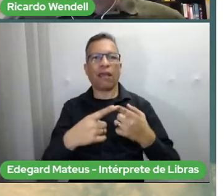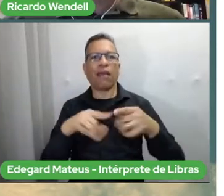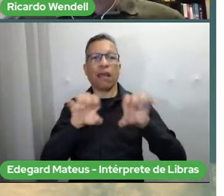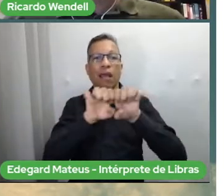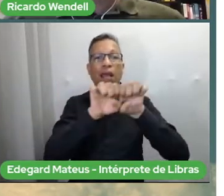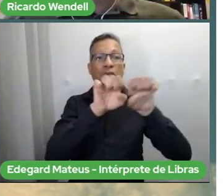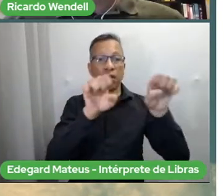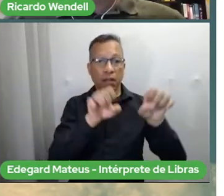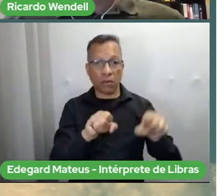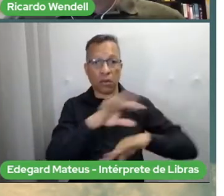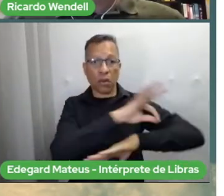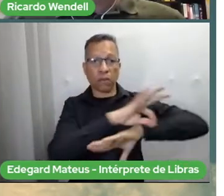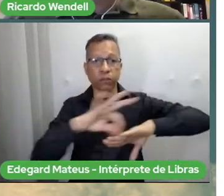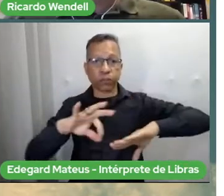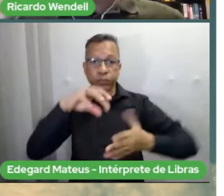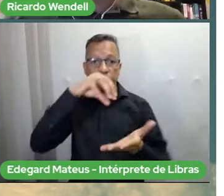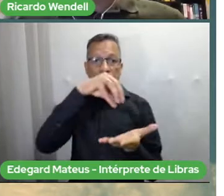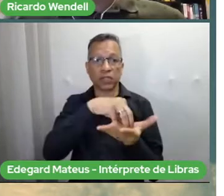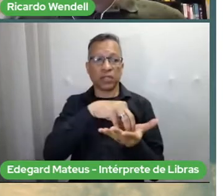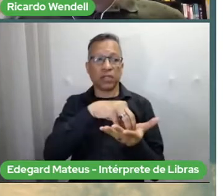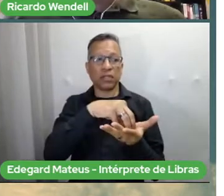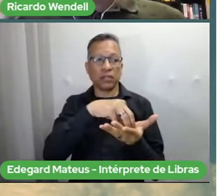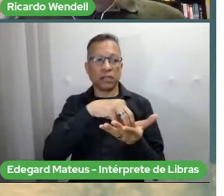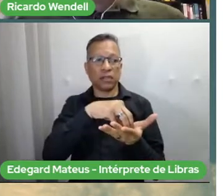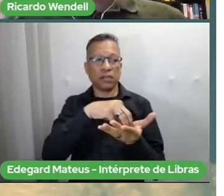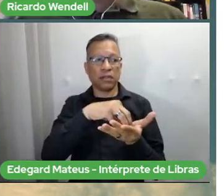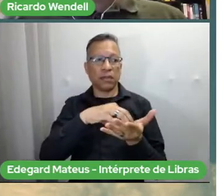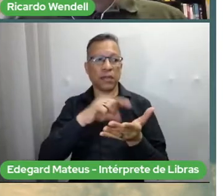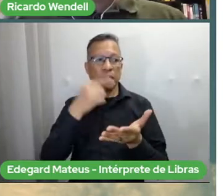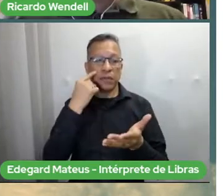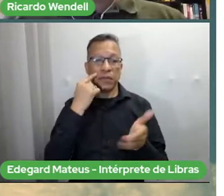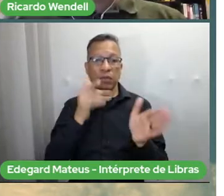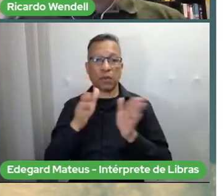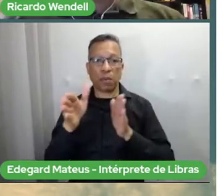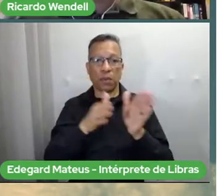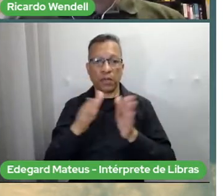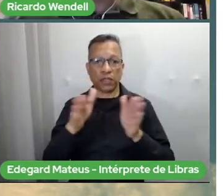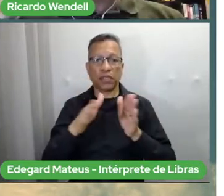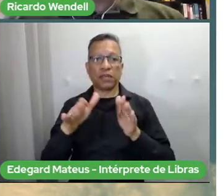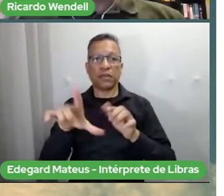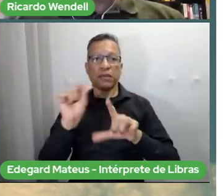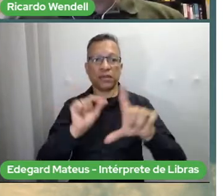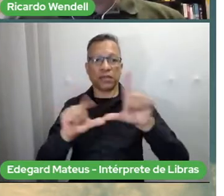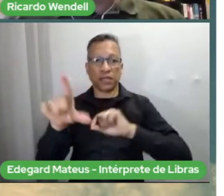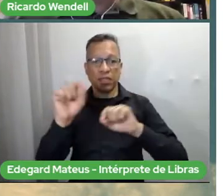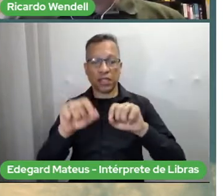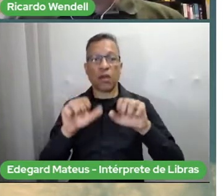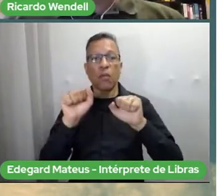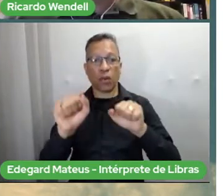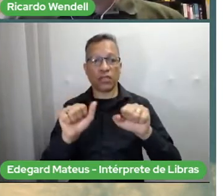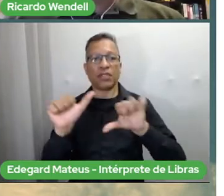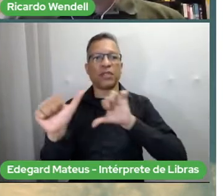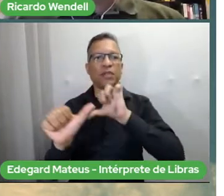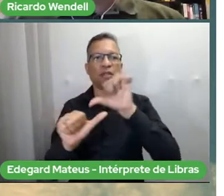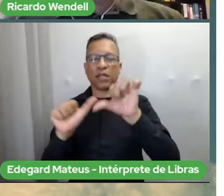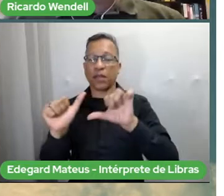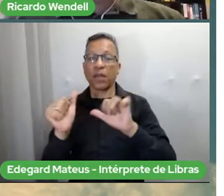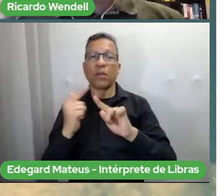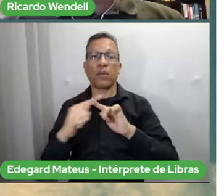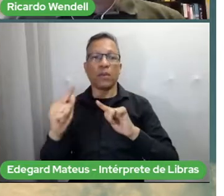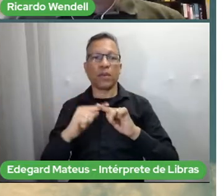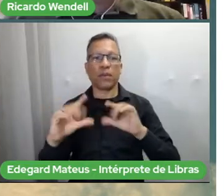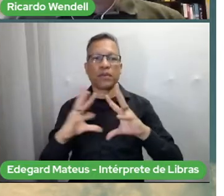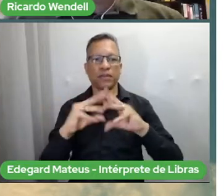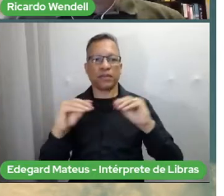no começo, só que a partir do momento que você precisa escalar, isso pode se tornar um problema. E